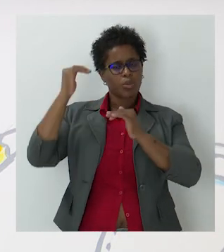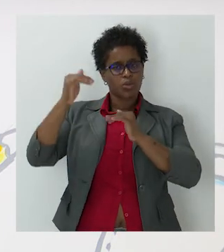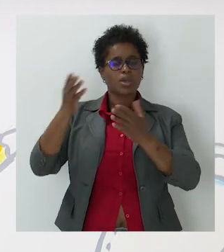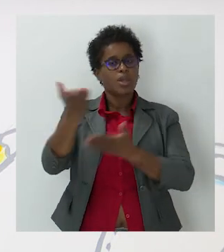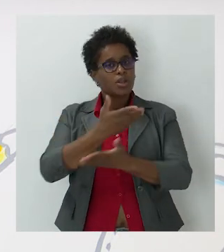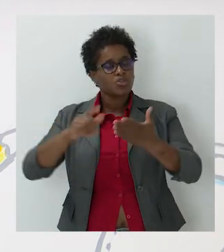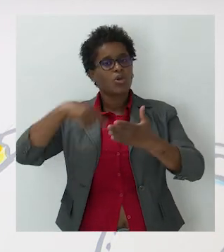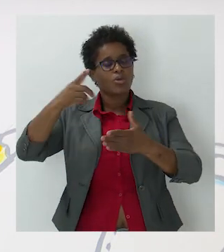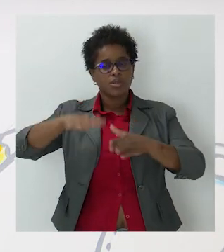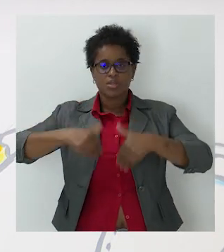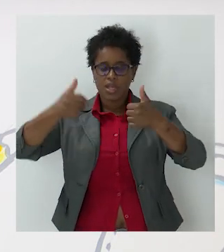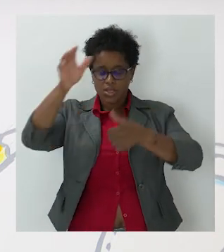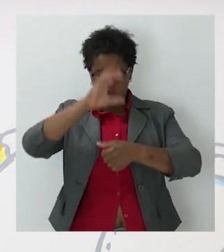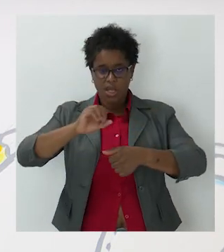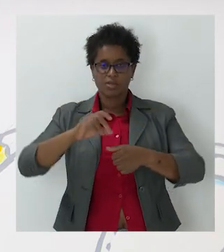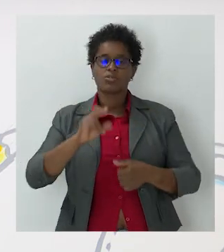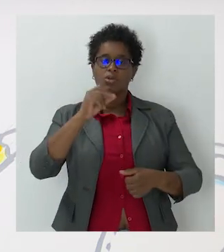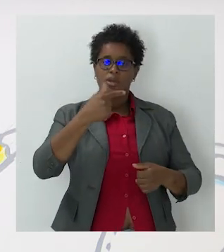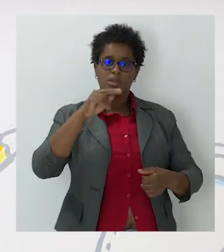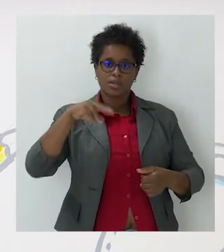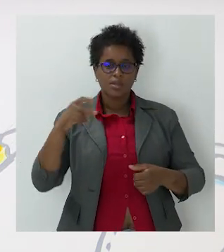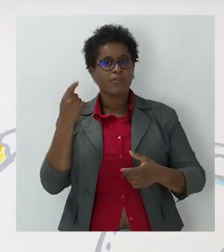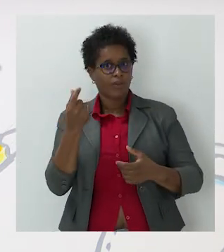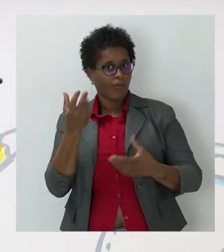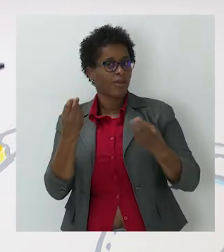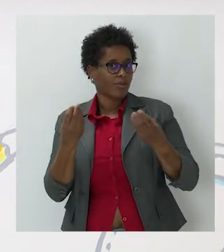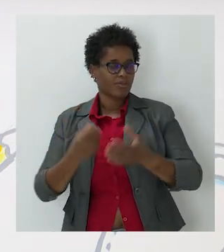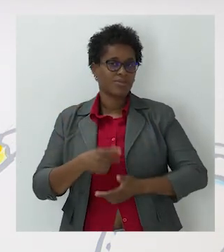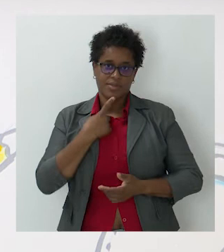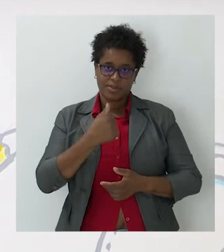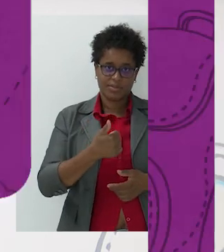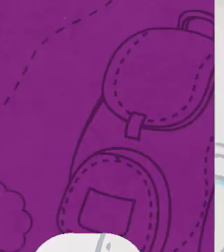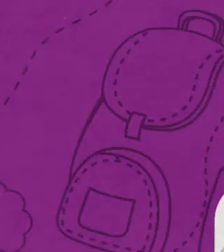cidades e estados. Por isso Atenas enriqueceu. Tá bom?